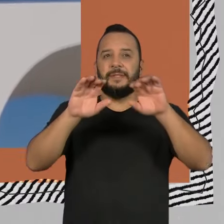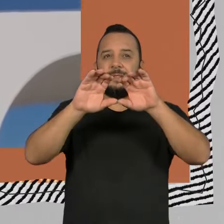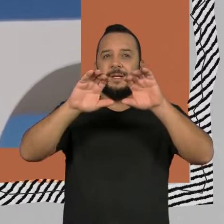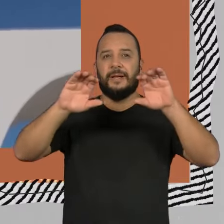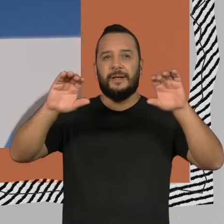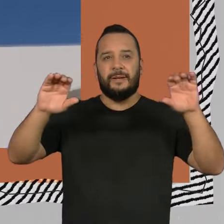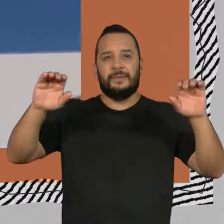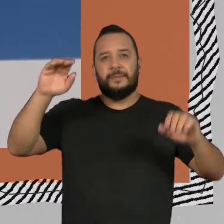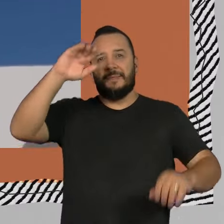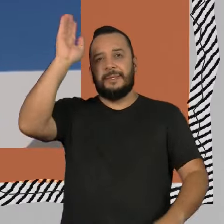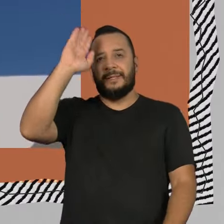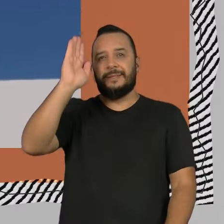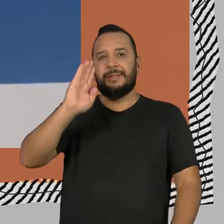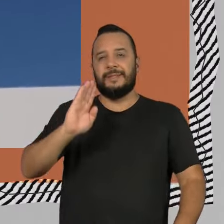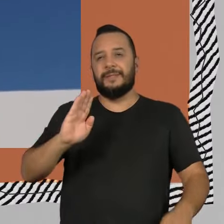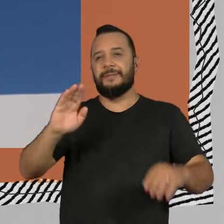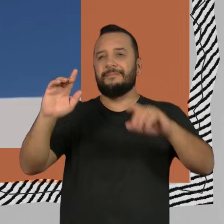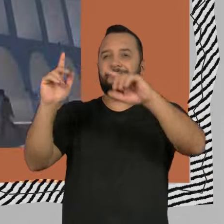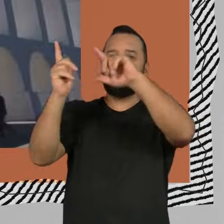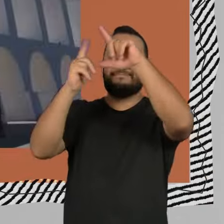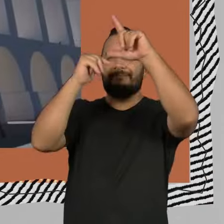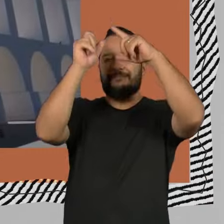Sociais mais